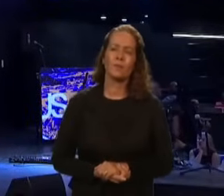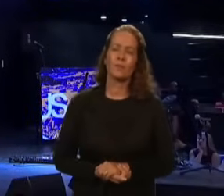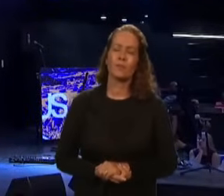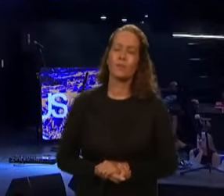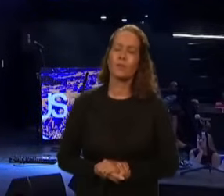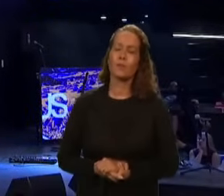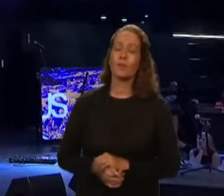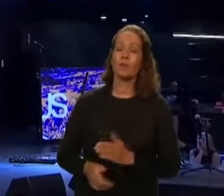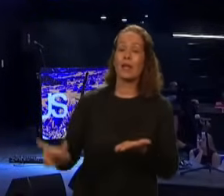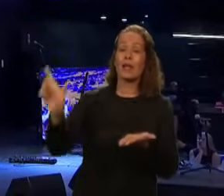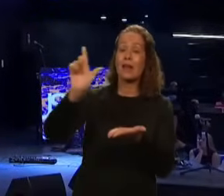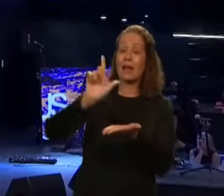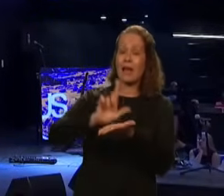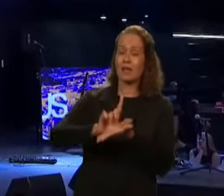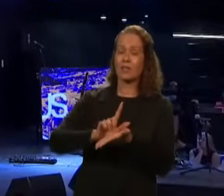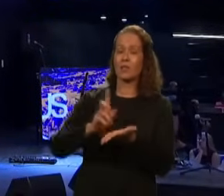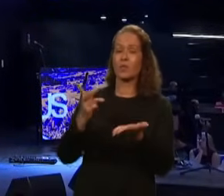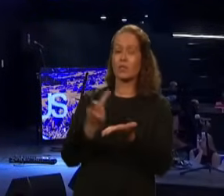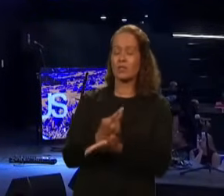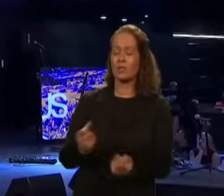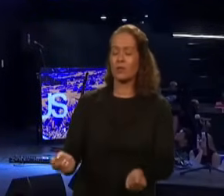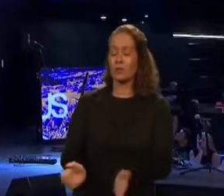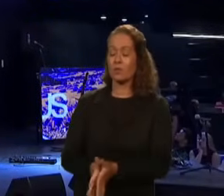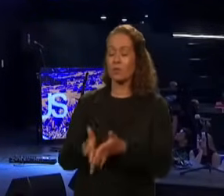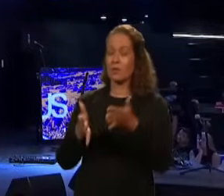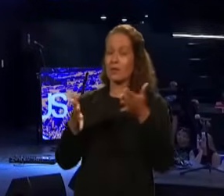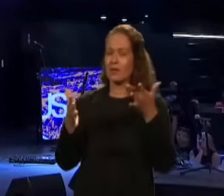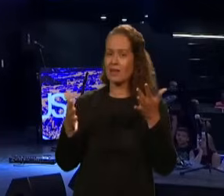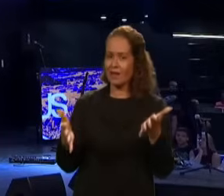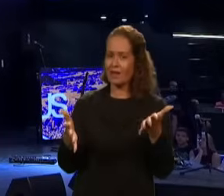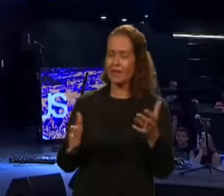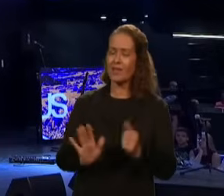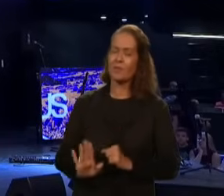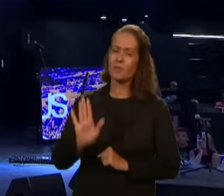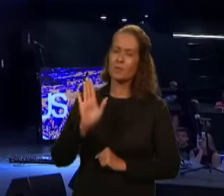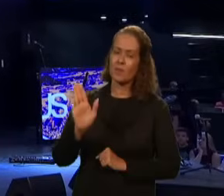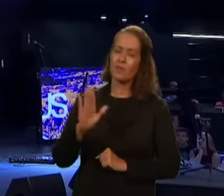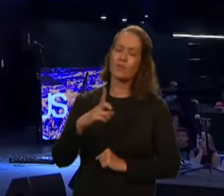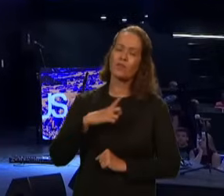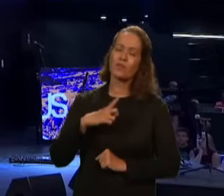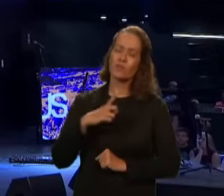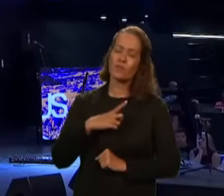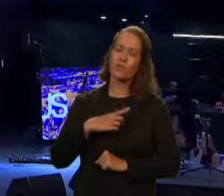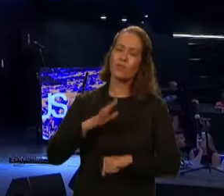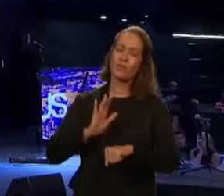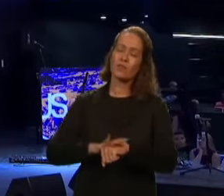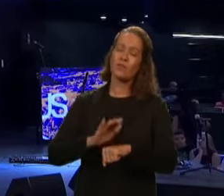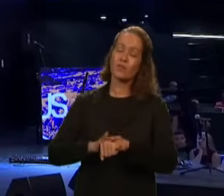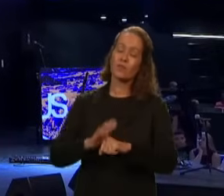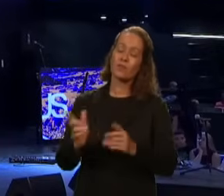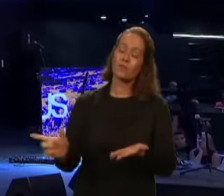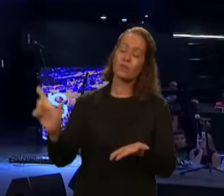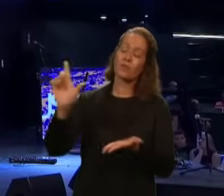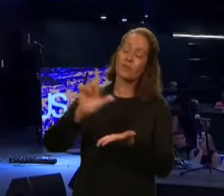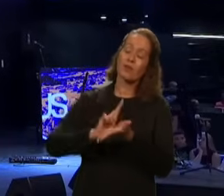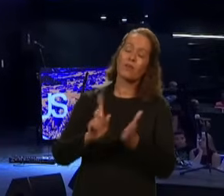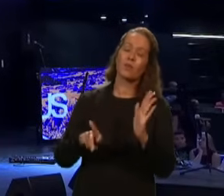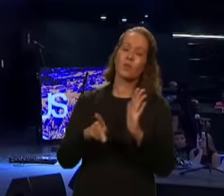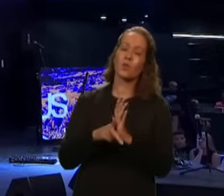Lázaro um milagre, mas simplesmente teria feito um milagre para Lázaro.